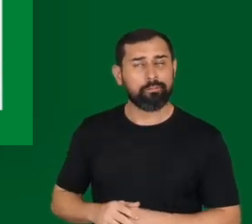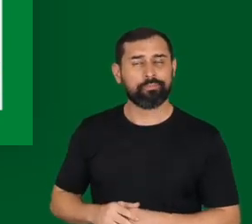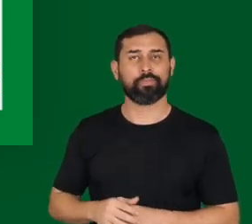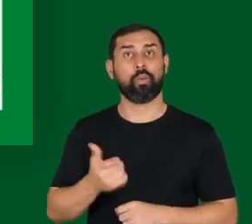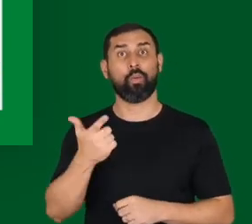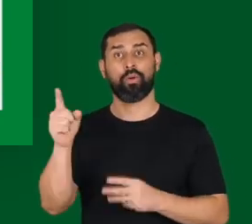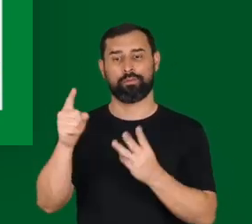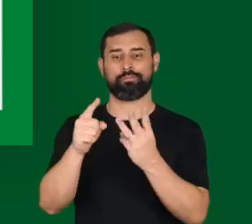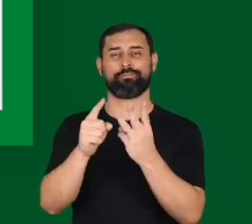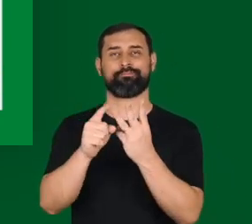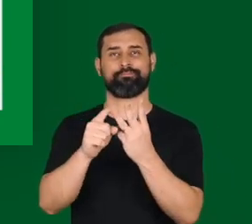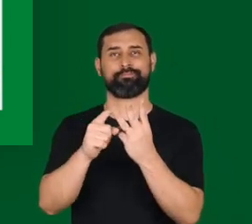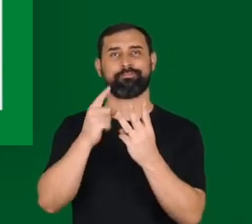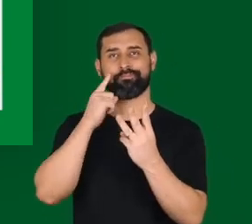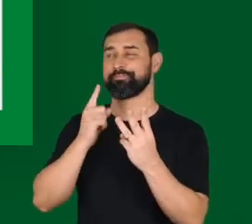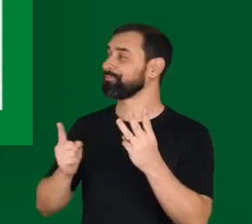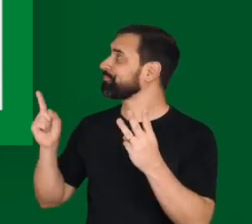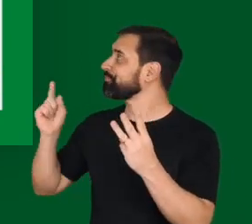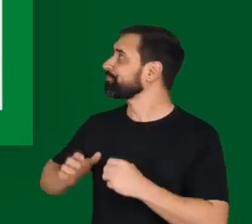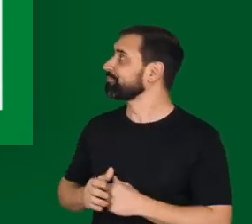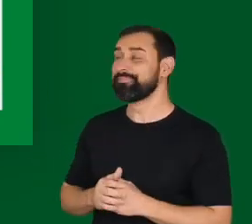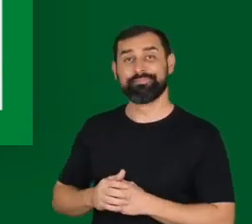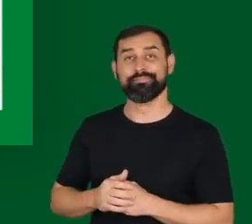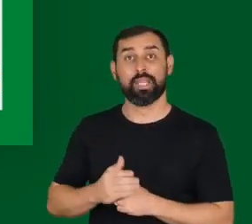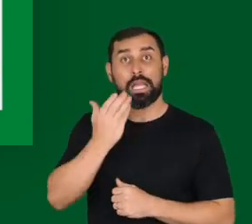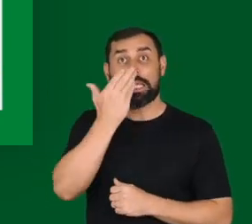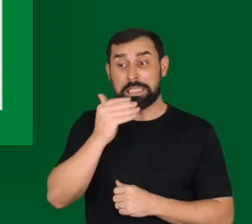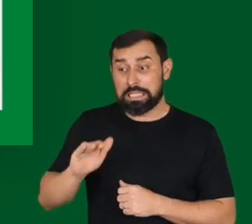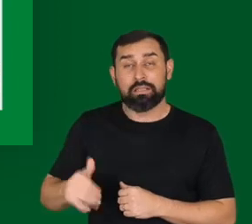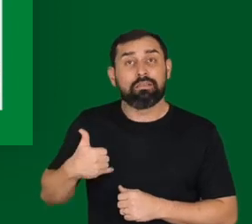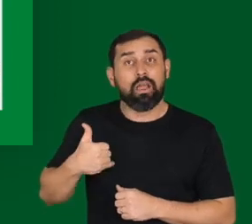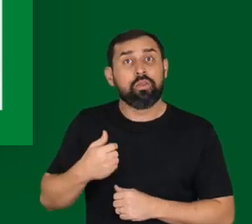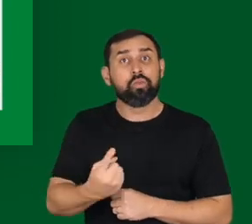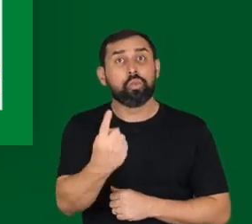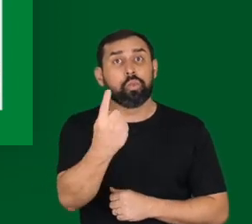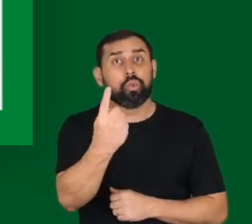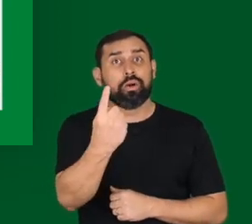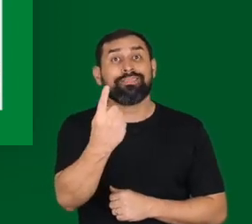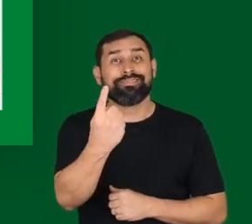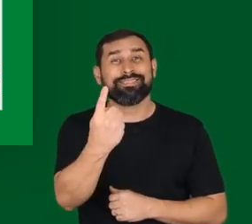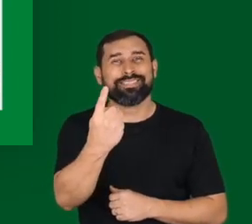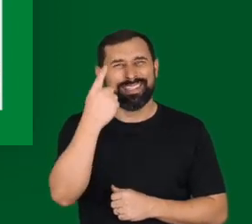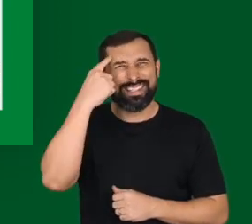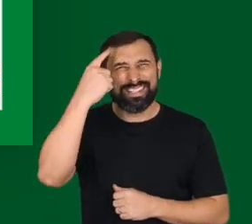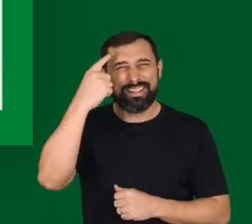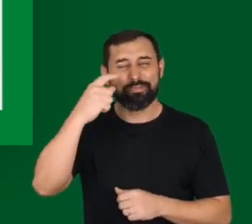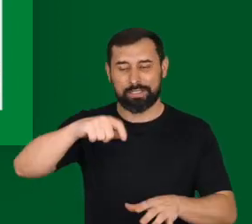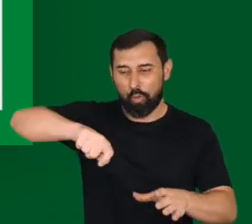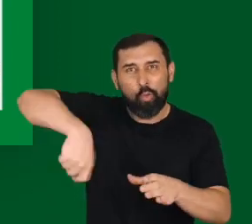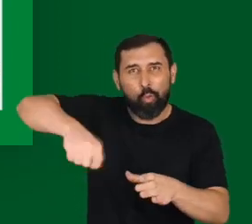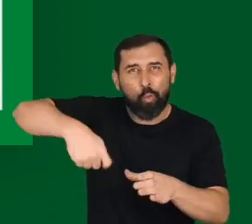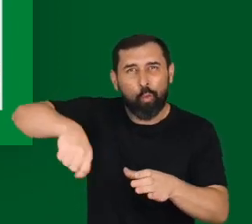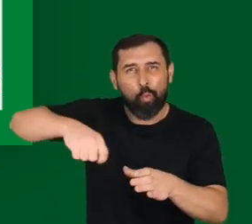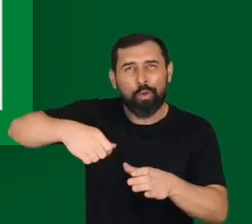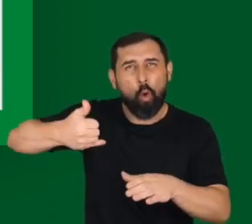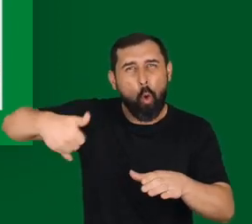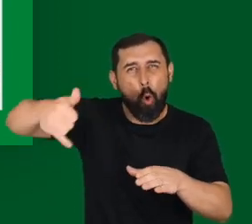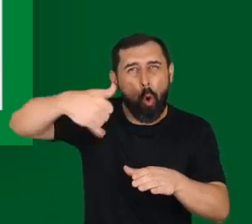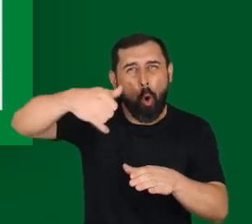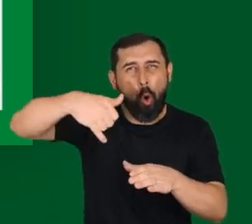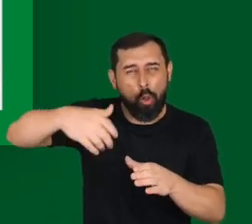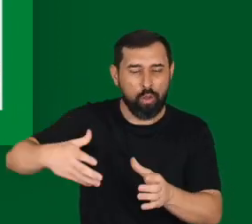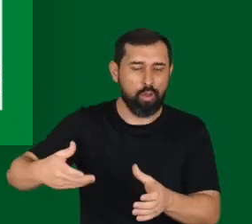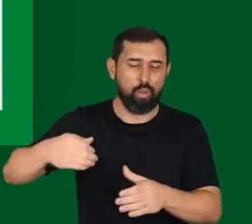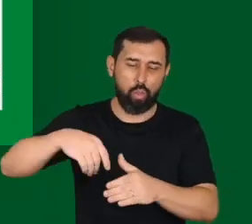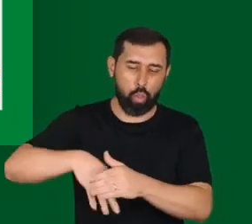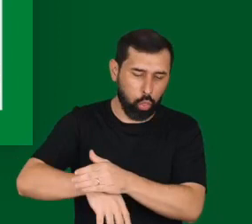sexualmente. Outra aqui foi esse ano, né? Criança de 1 ano morre após cair e se afogar em caixa de gordura no